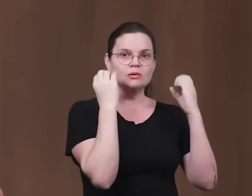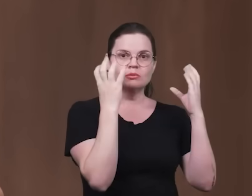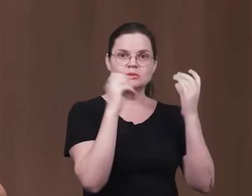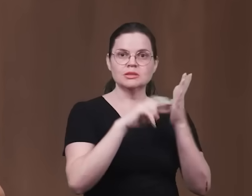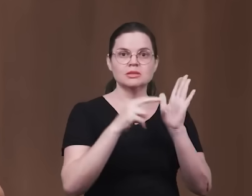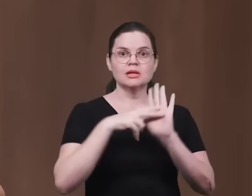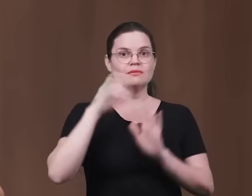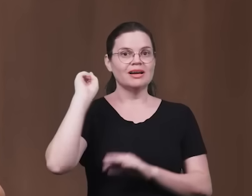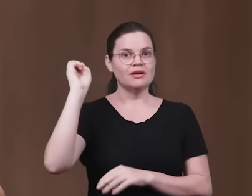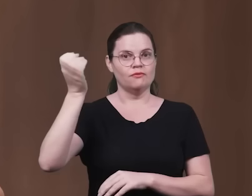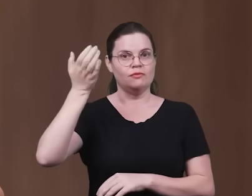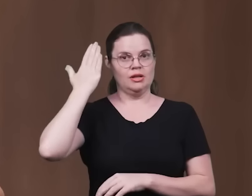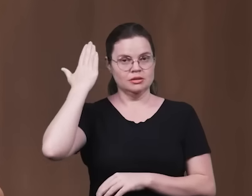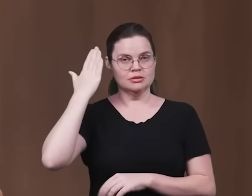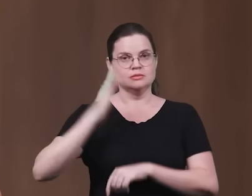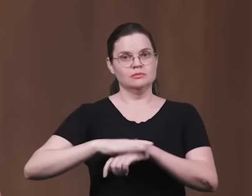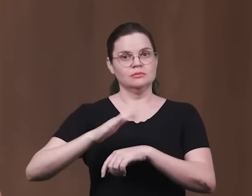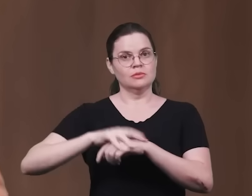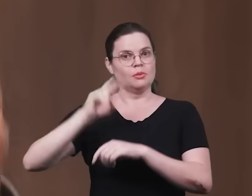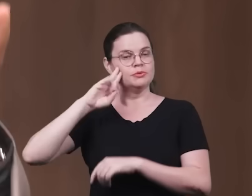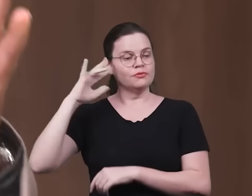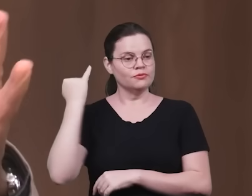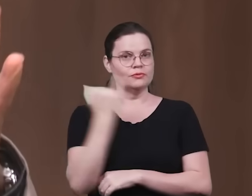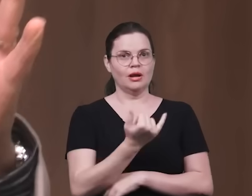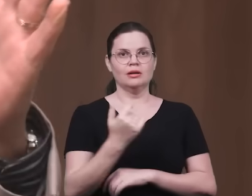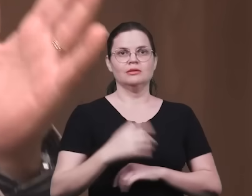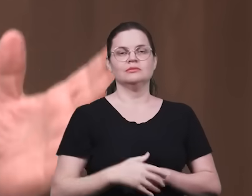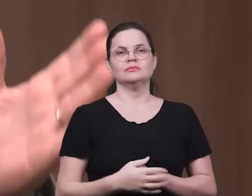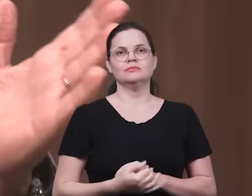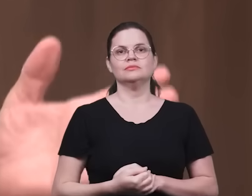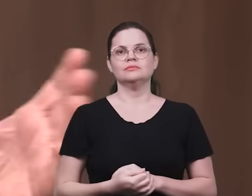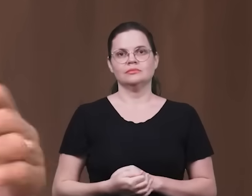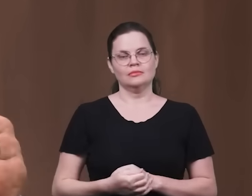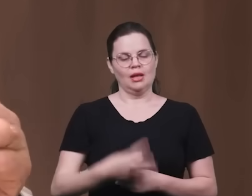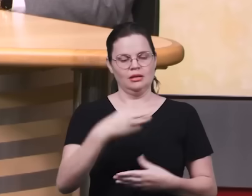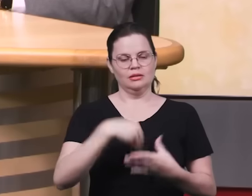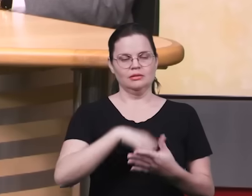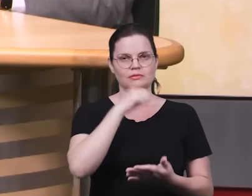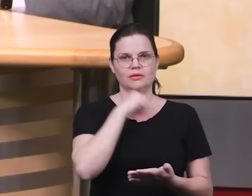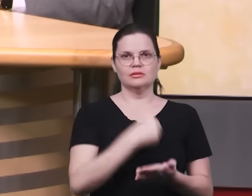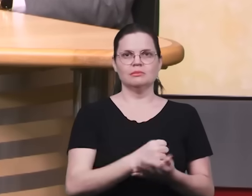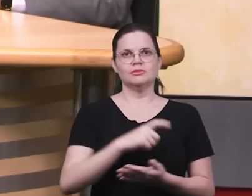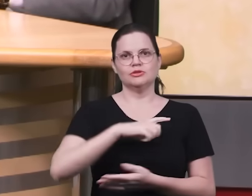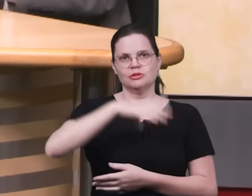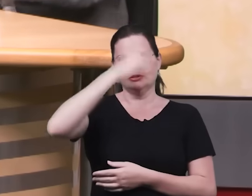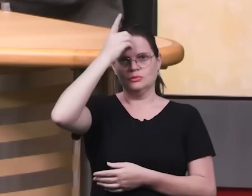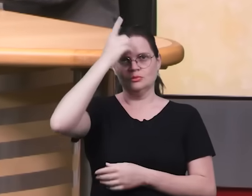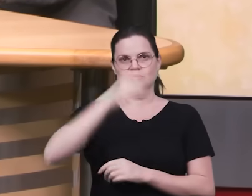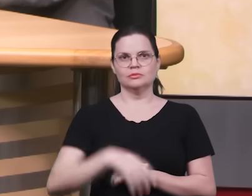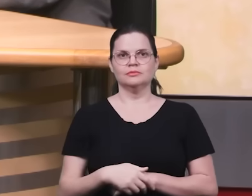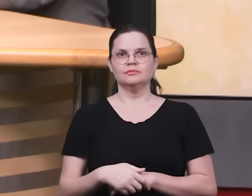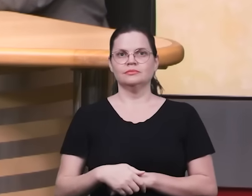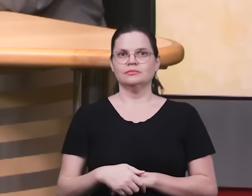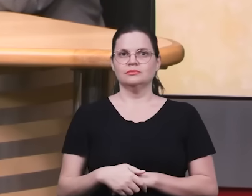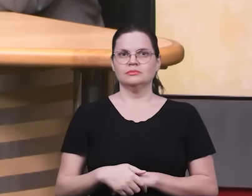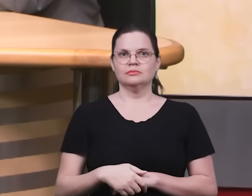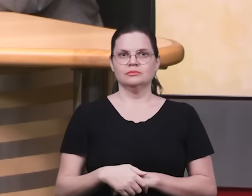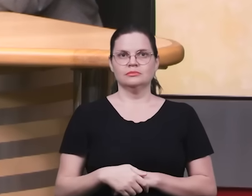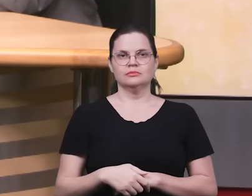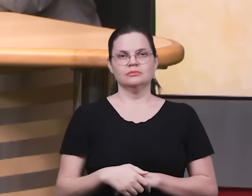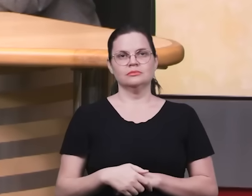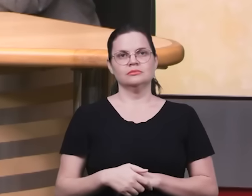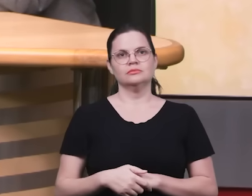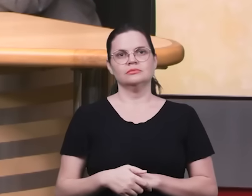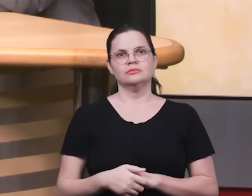eram revelações da parte do Senhor, né? Então, é um dom que se manifestava no Velho Testamento. Os sonhos de José, né?